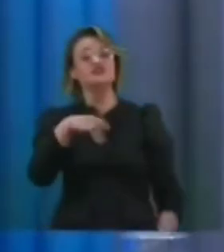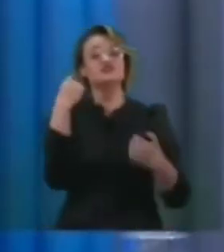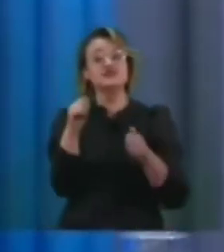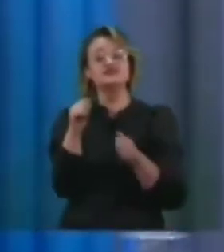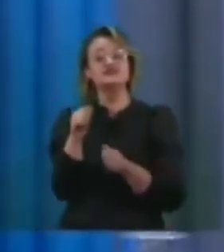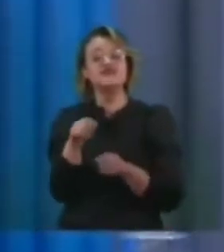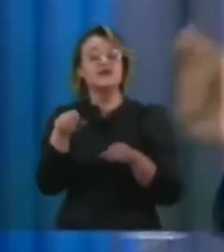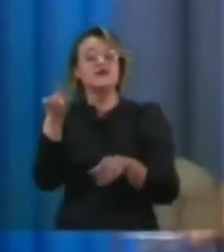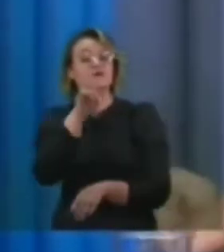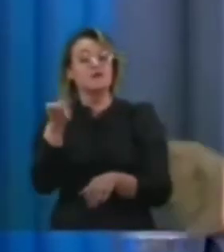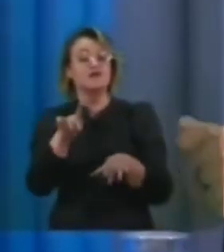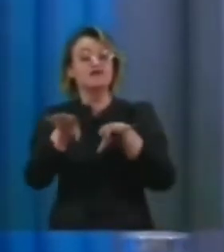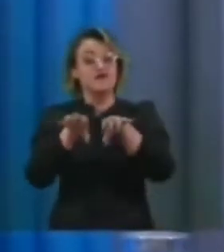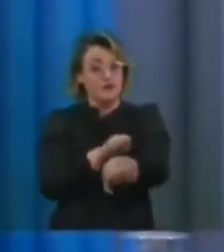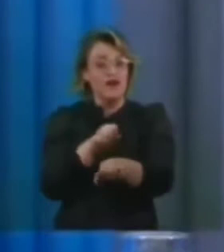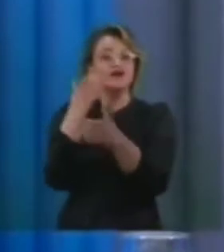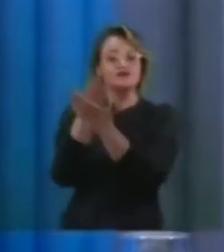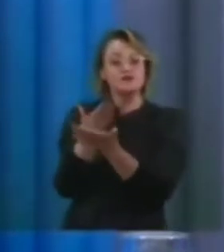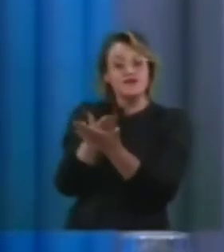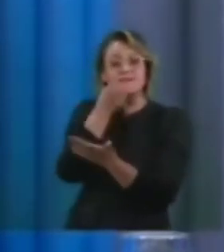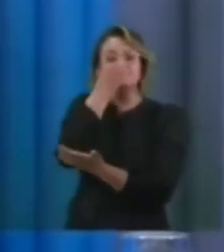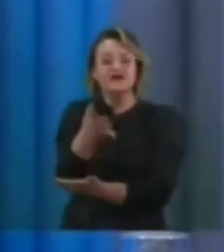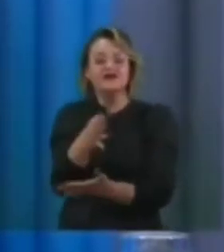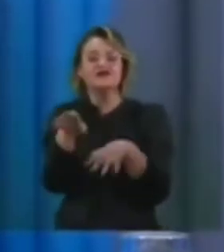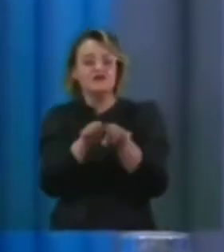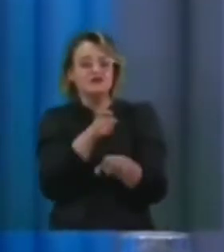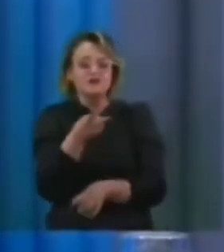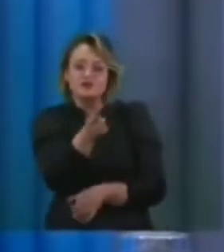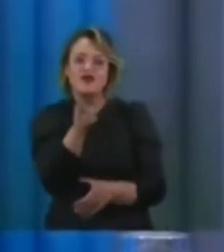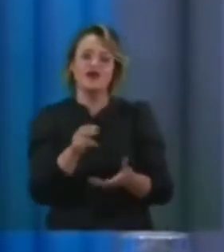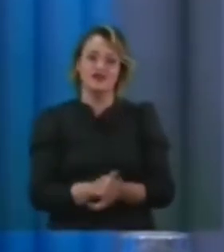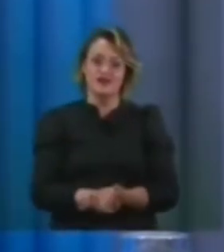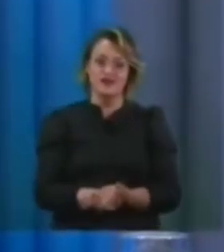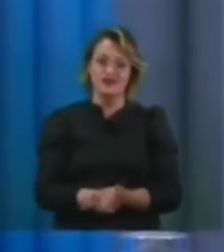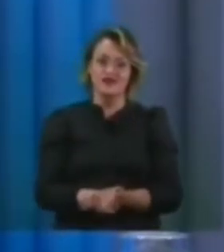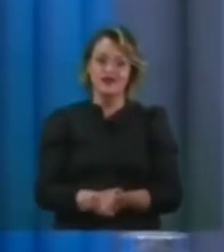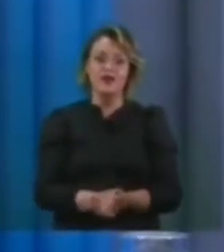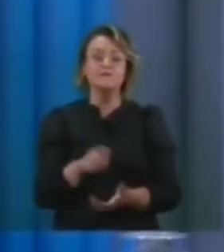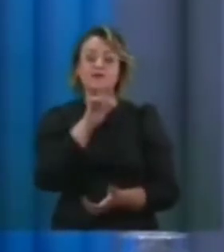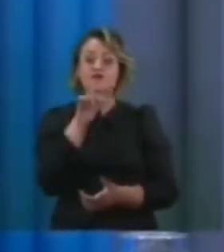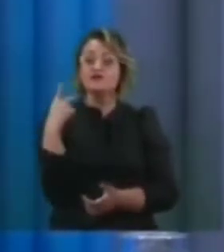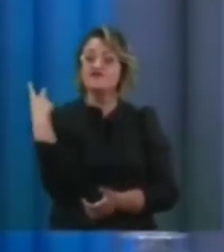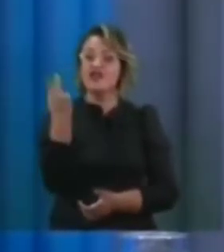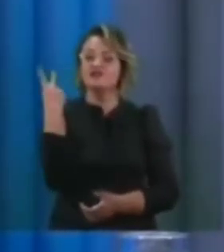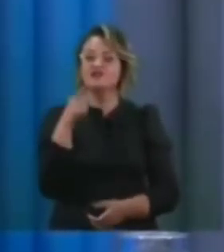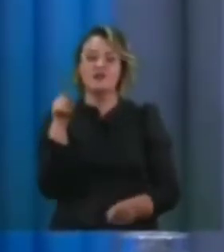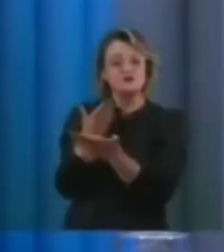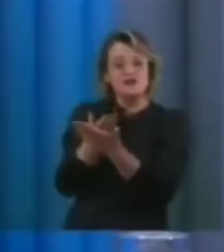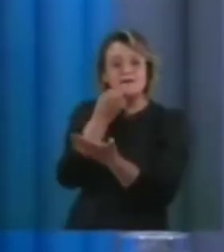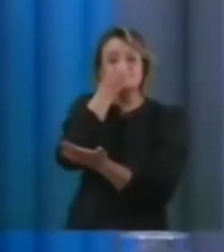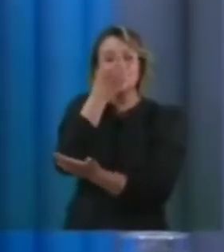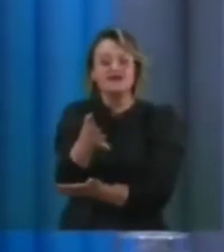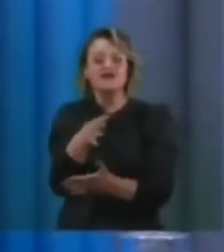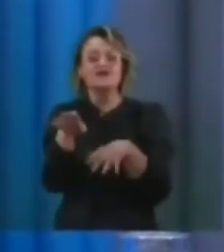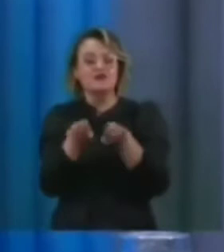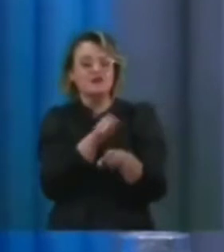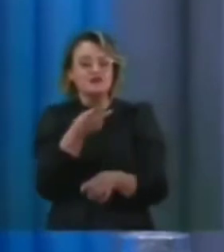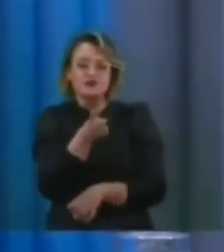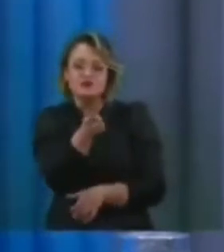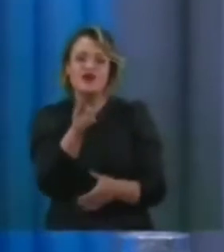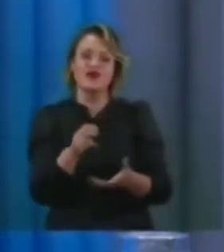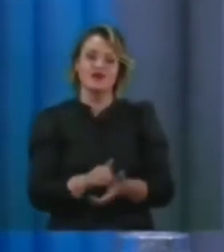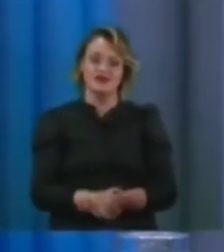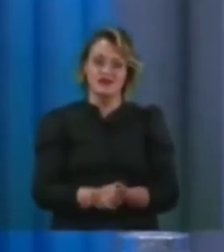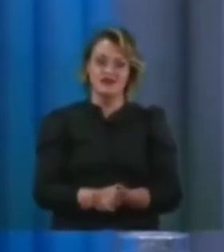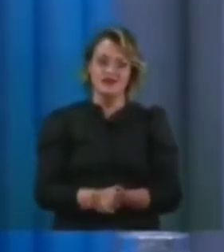formação de professores. Formação boa lá no comecinho, formação continuada. A gente tem que reconhecer os professores e não ficar apontando o dedo, criminalizando. A gente